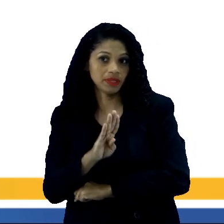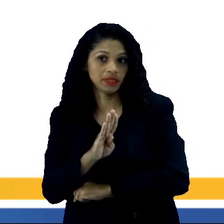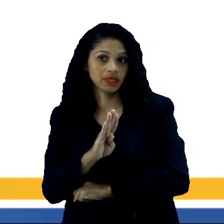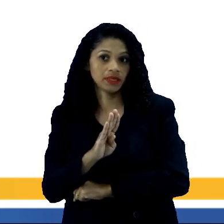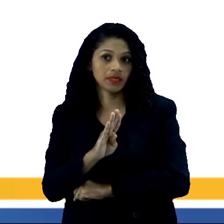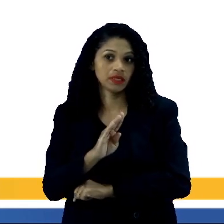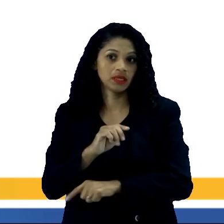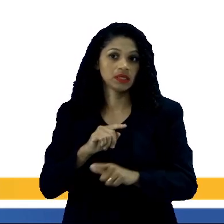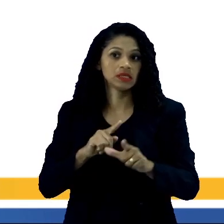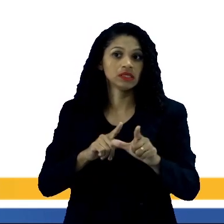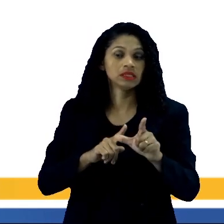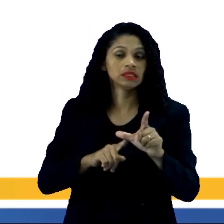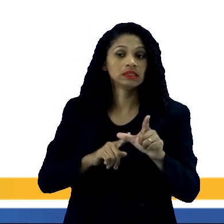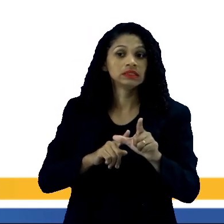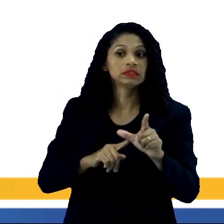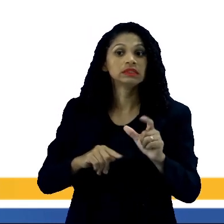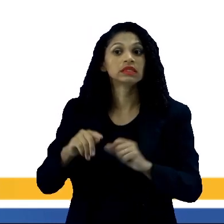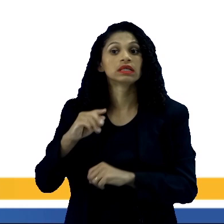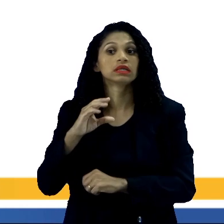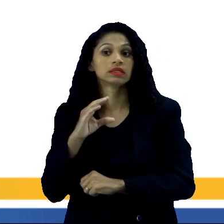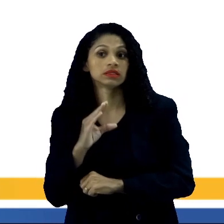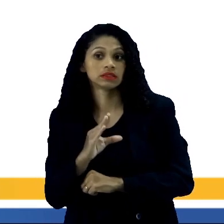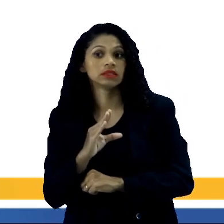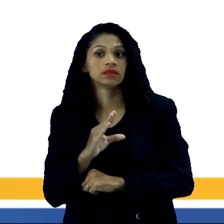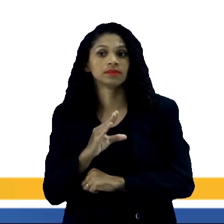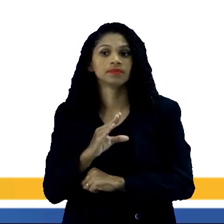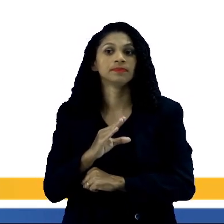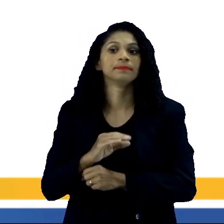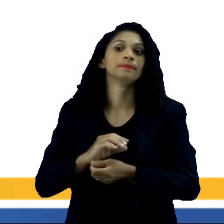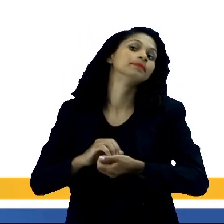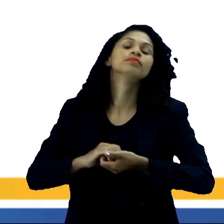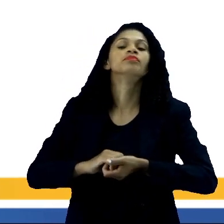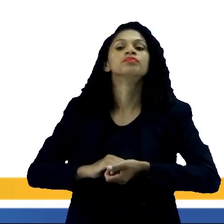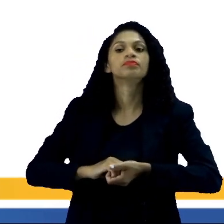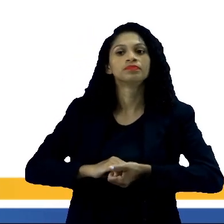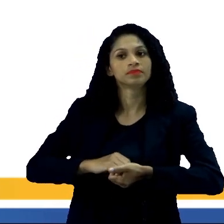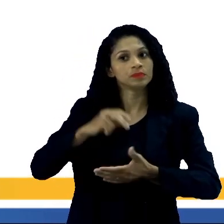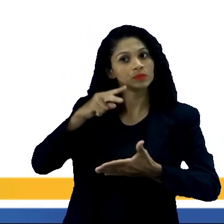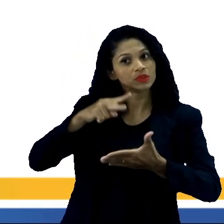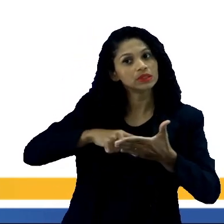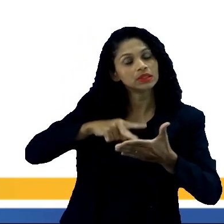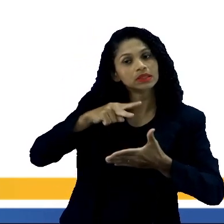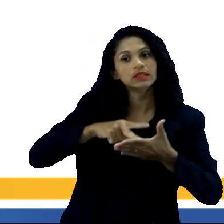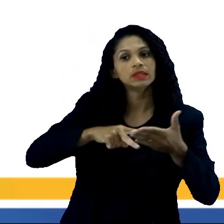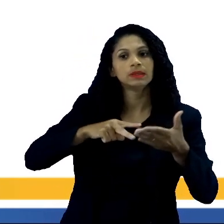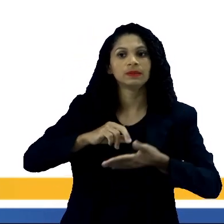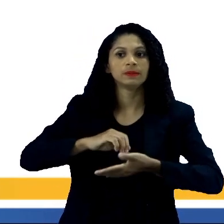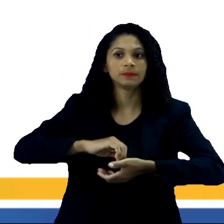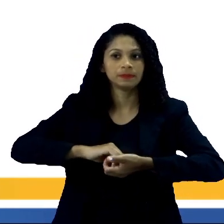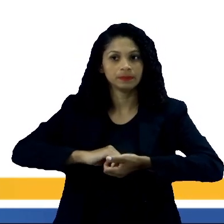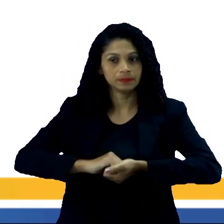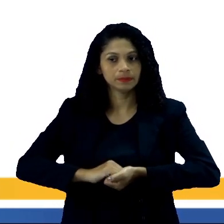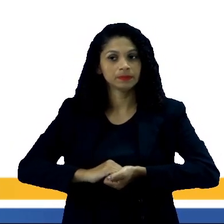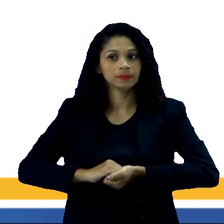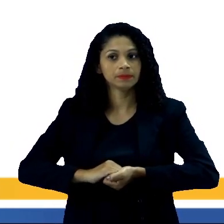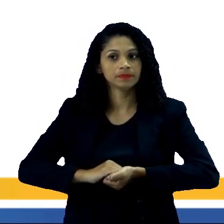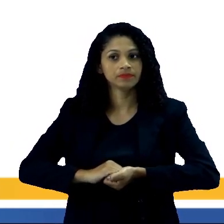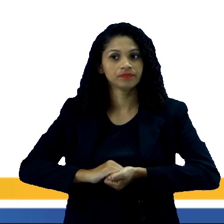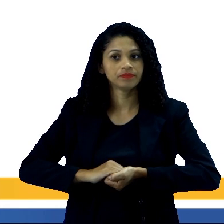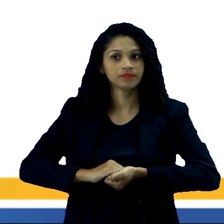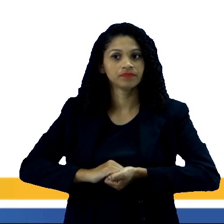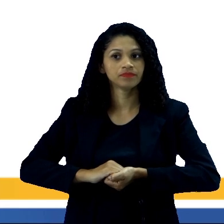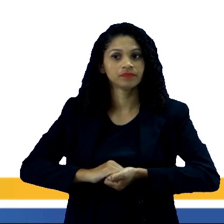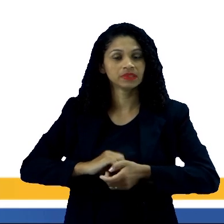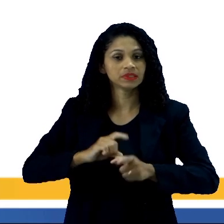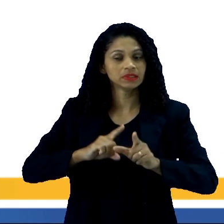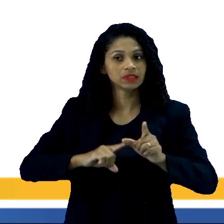da célula. Letra C, os neurotransmissores irão se ligar na membrana da célula vizinha, chamada de membrana